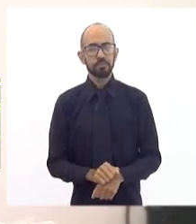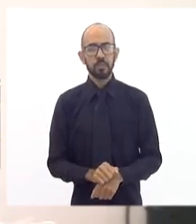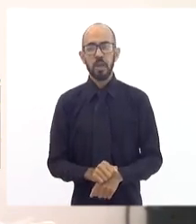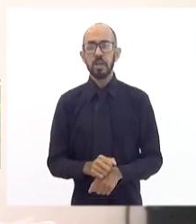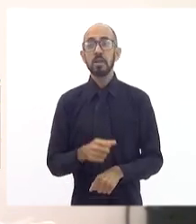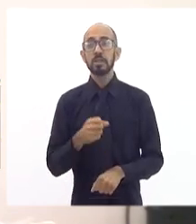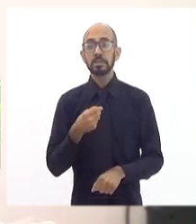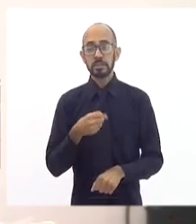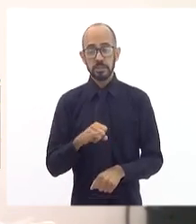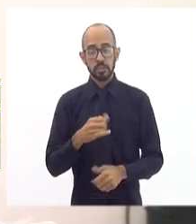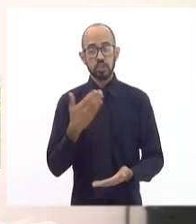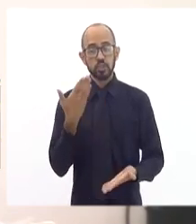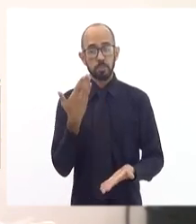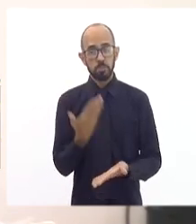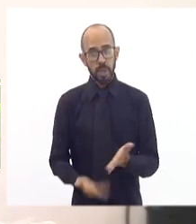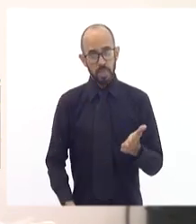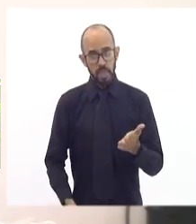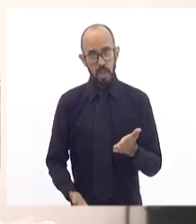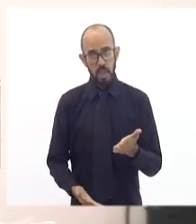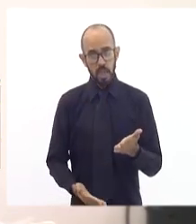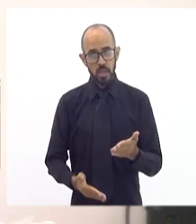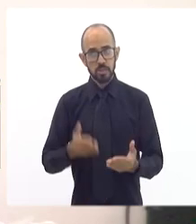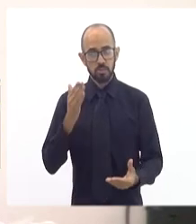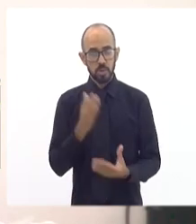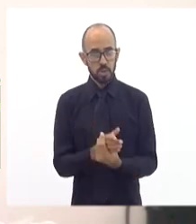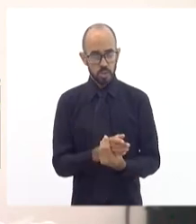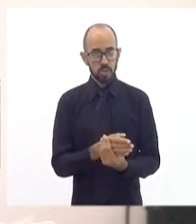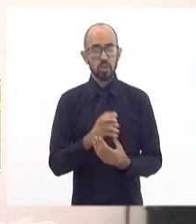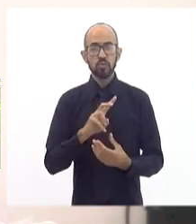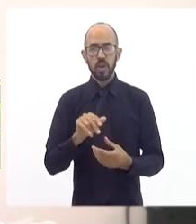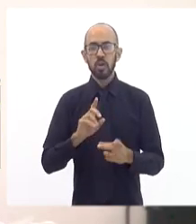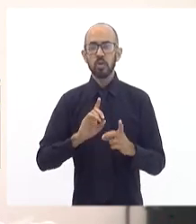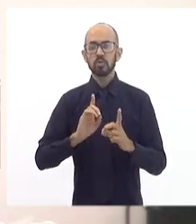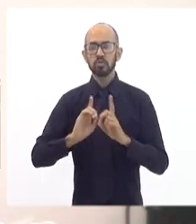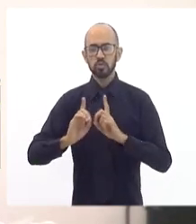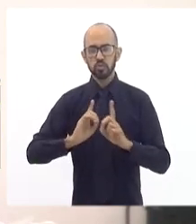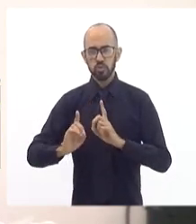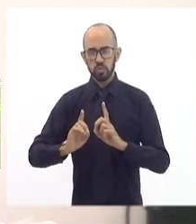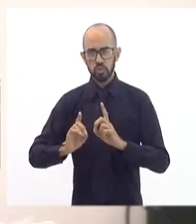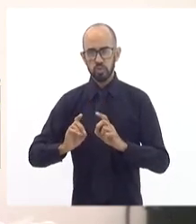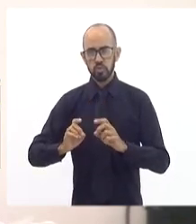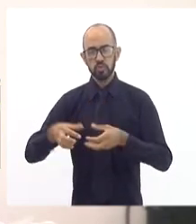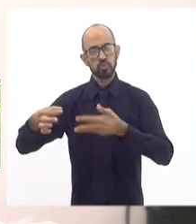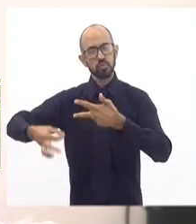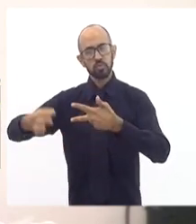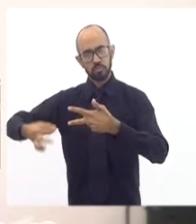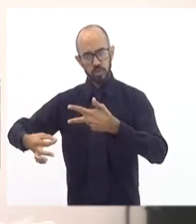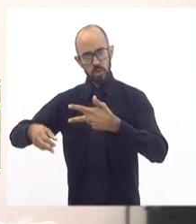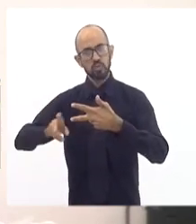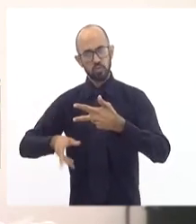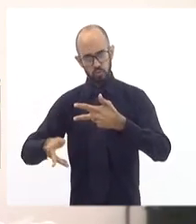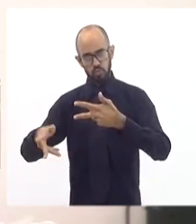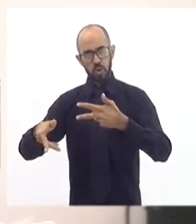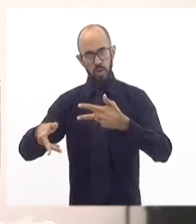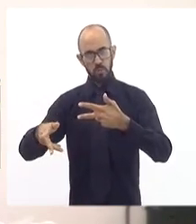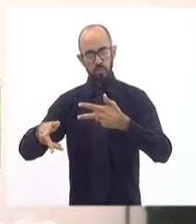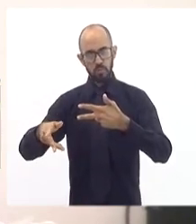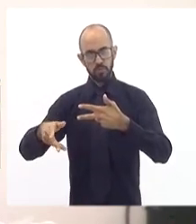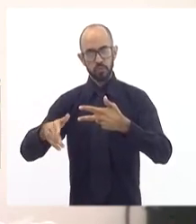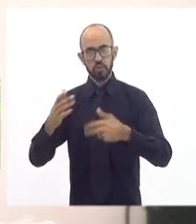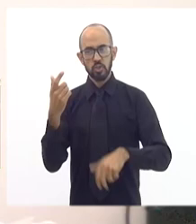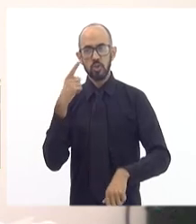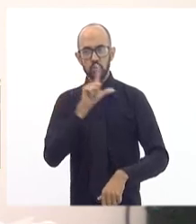eliminar nós iremos continuar discutindo nos tribunais o Instituto internacional a Nayara já vou pedir a